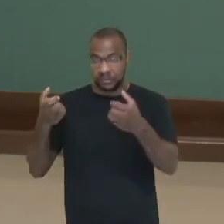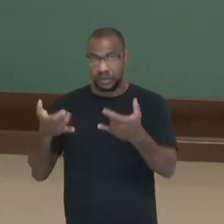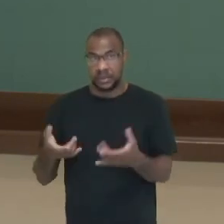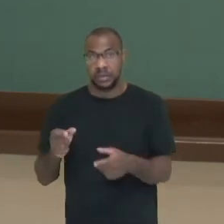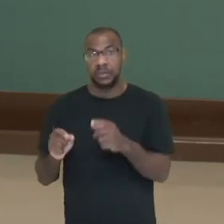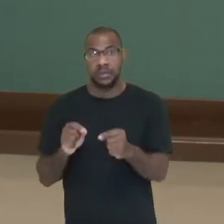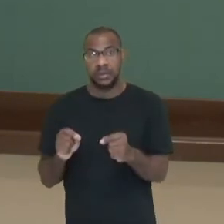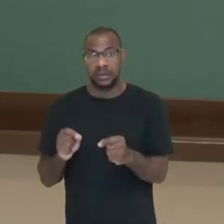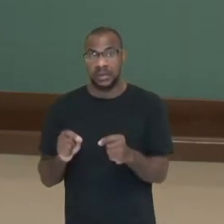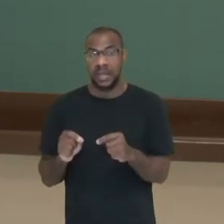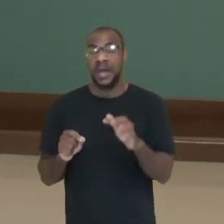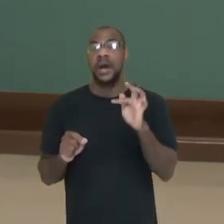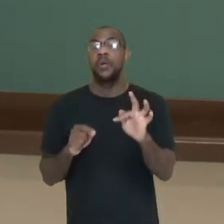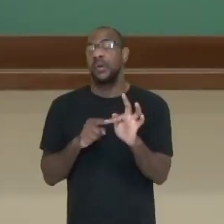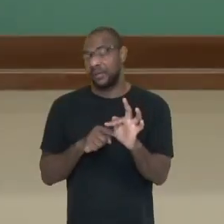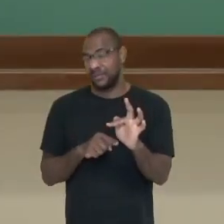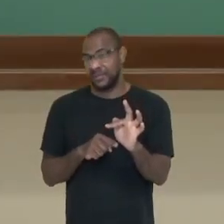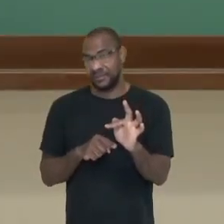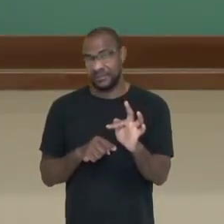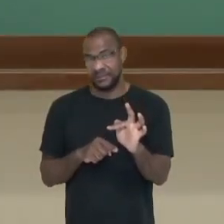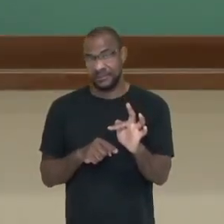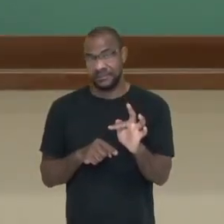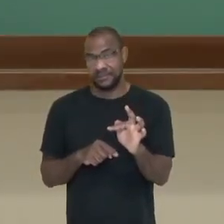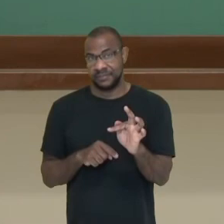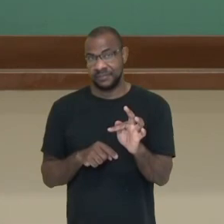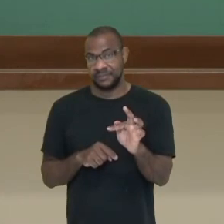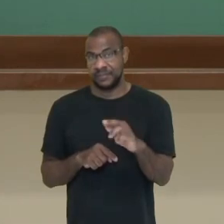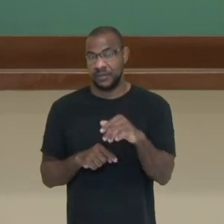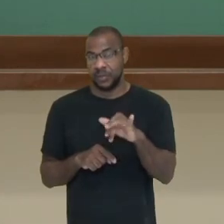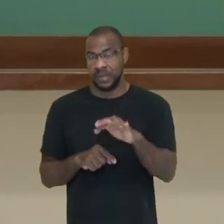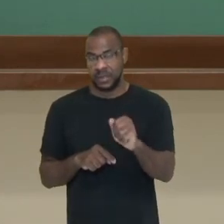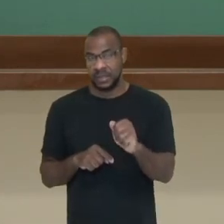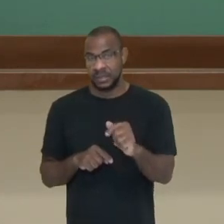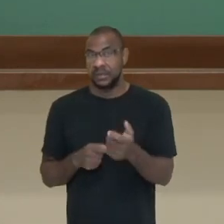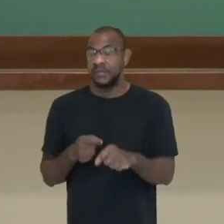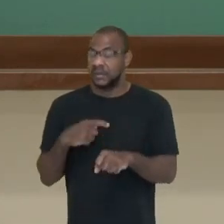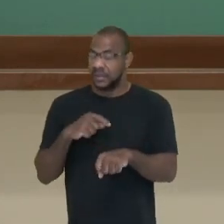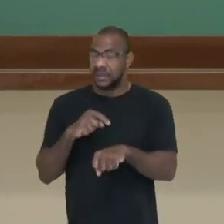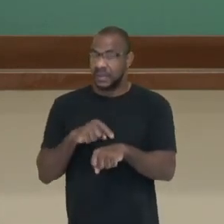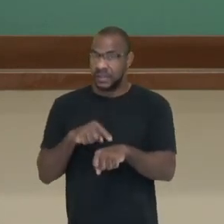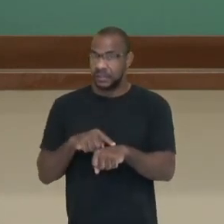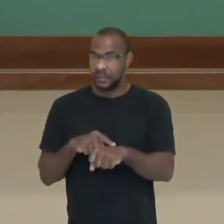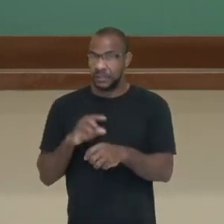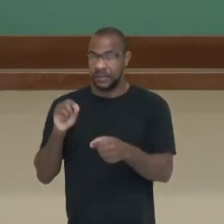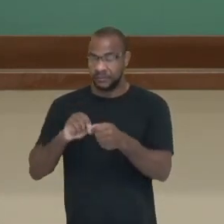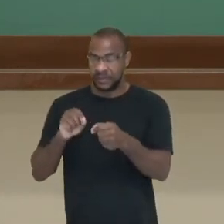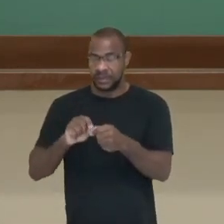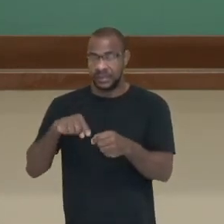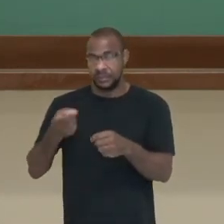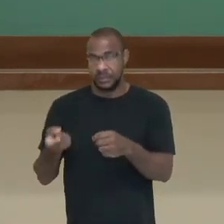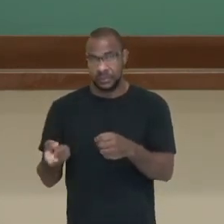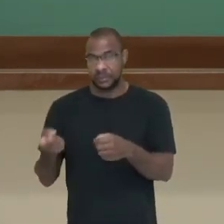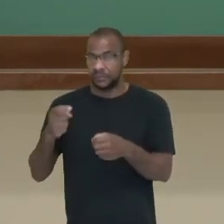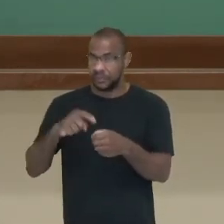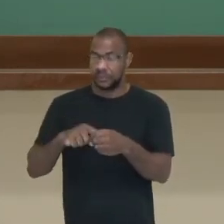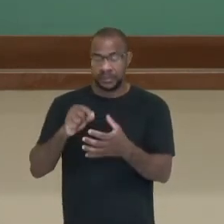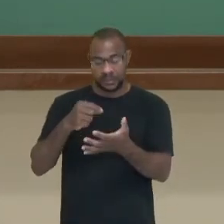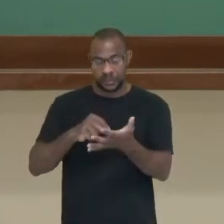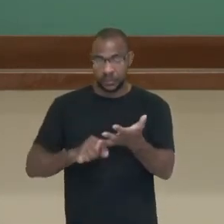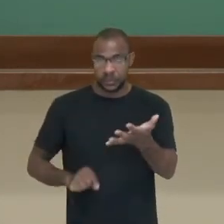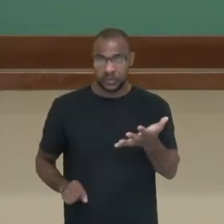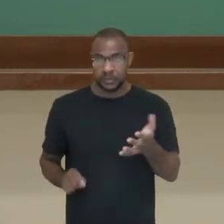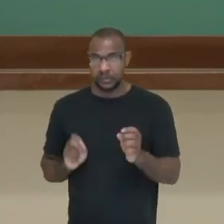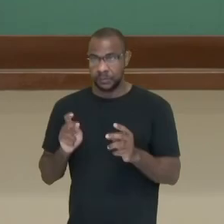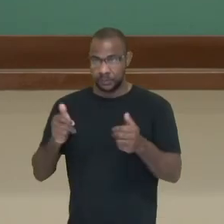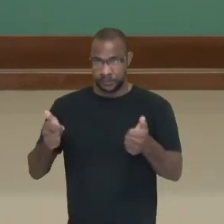a sua frequência. Querido estudante, você terá um tempo para resolver e na sequência nós vamos retornar com a